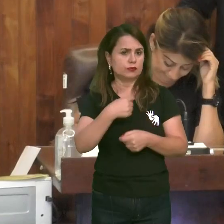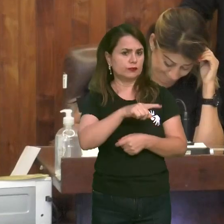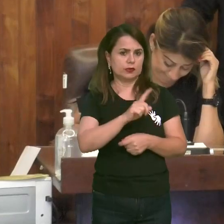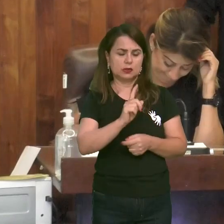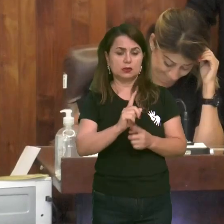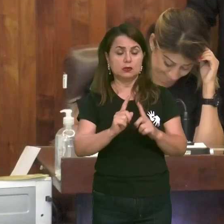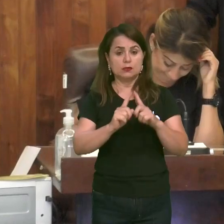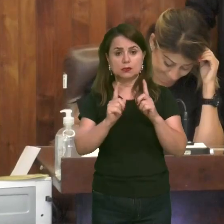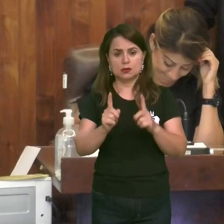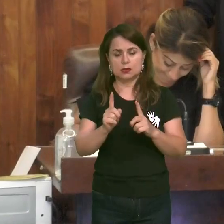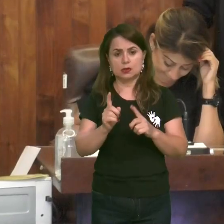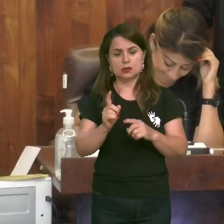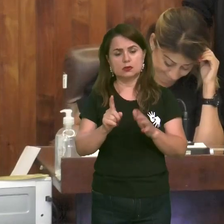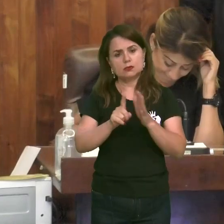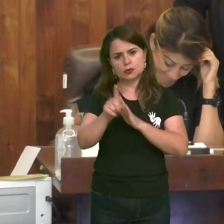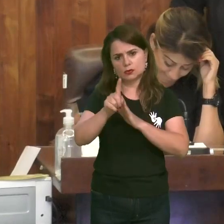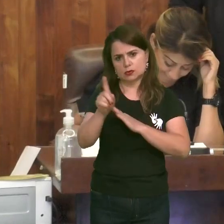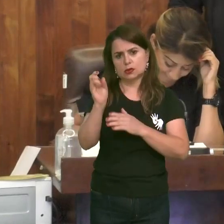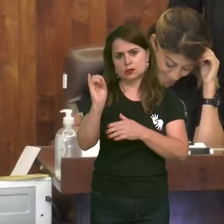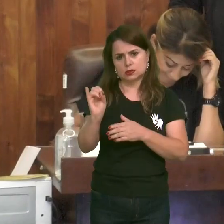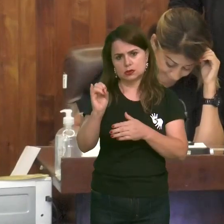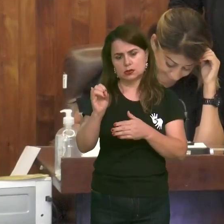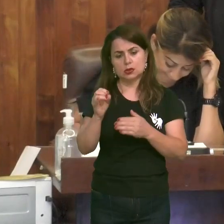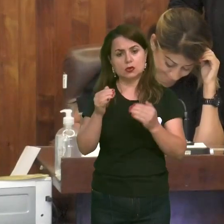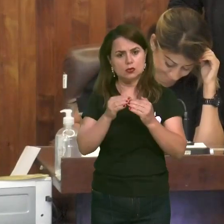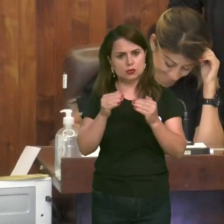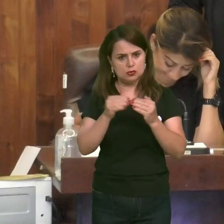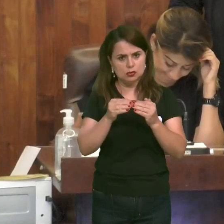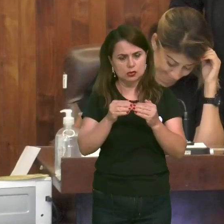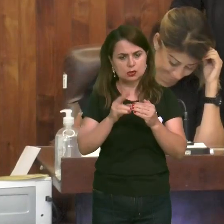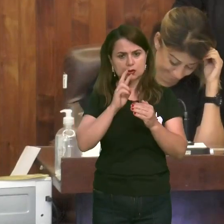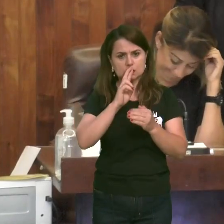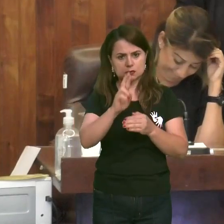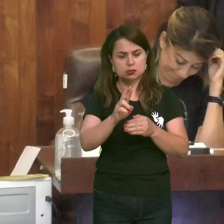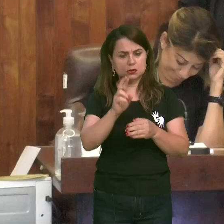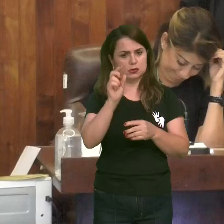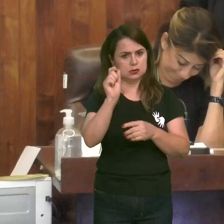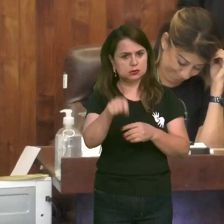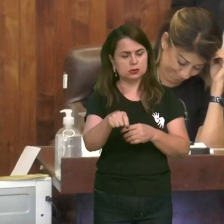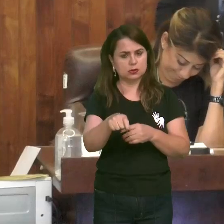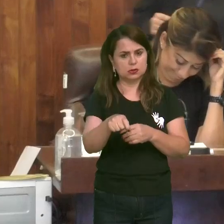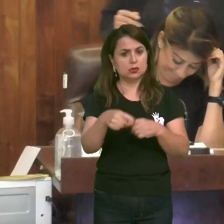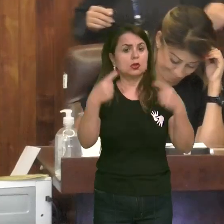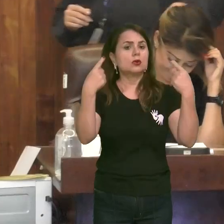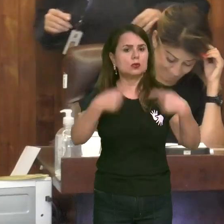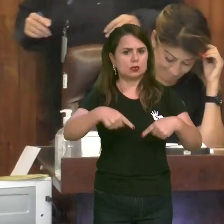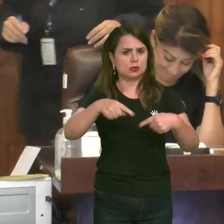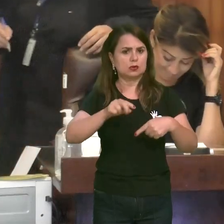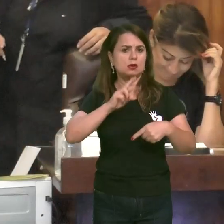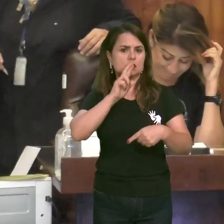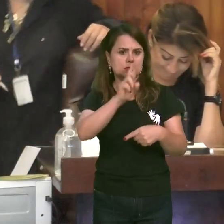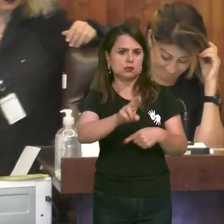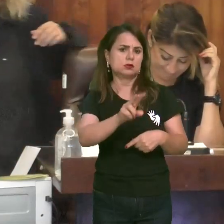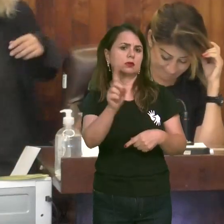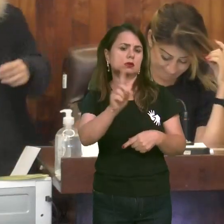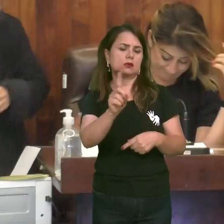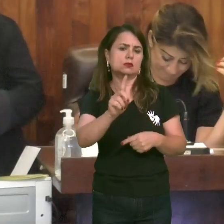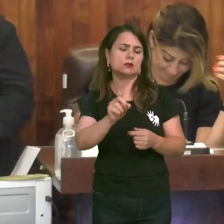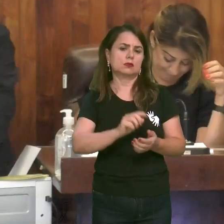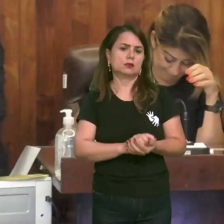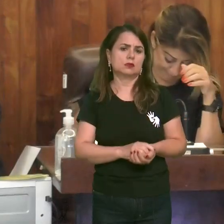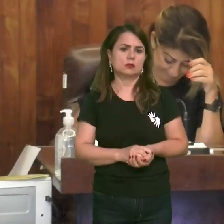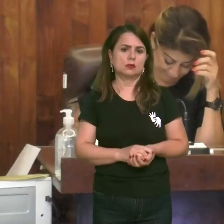os vereadores que aprovam as emendas responderão sim aqueles que foram encontrados responderam